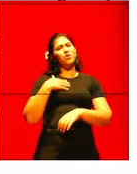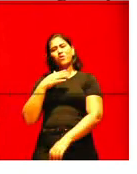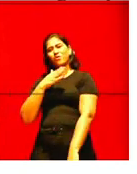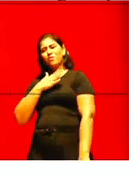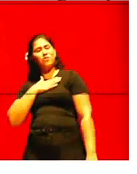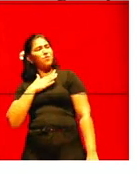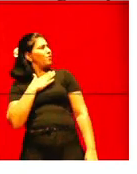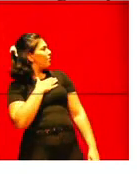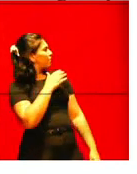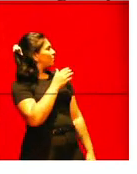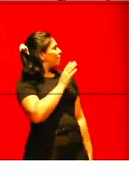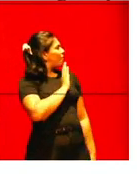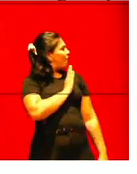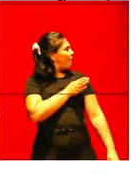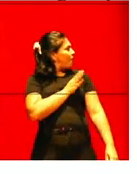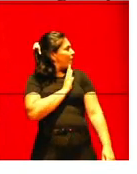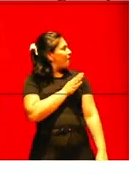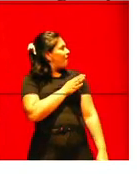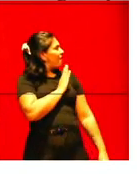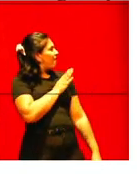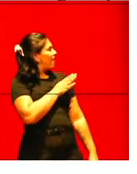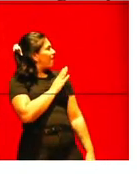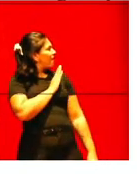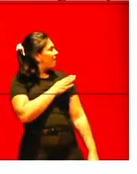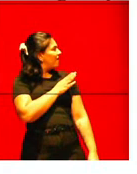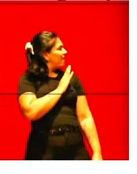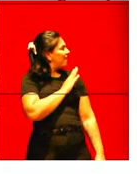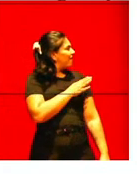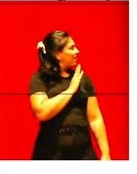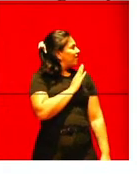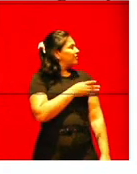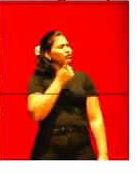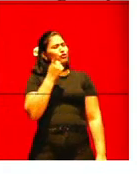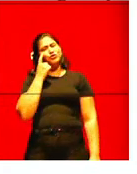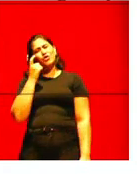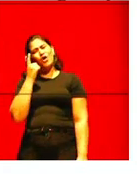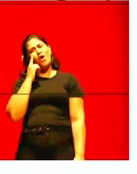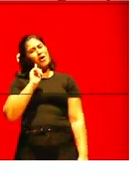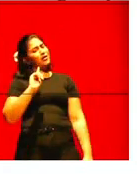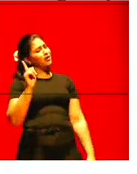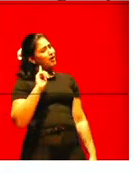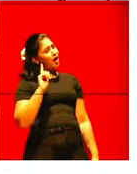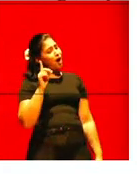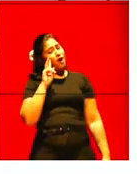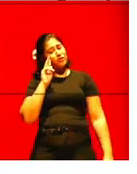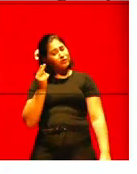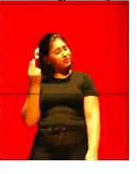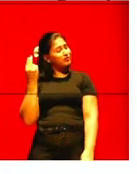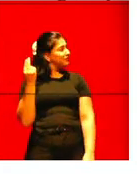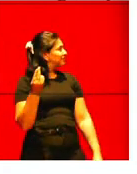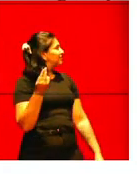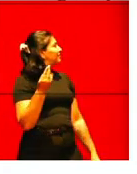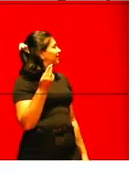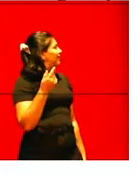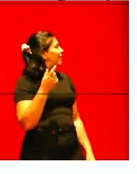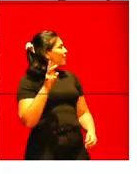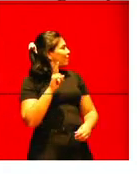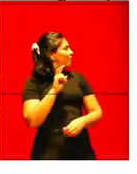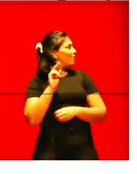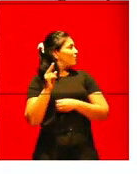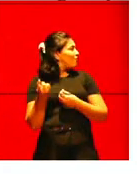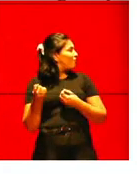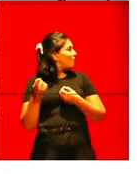meu coração. Eu te asseguro, não chore não, viu, que eu voltarei,